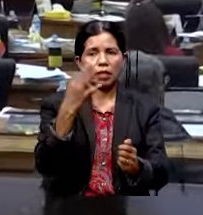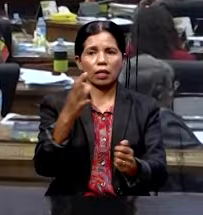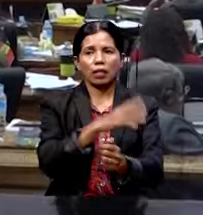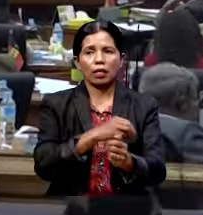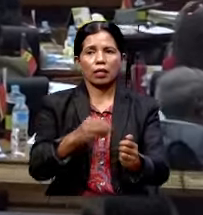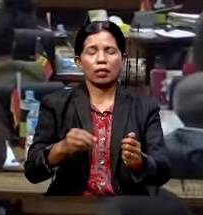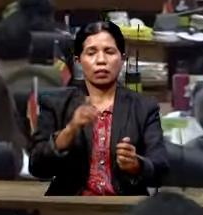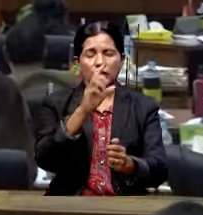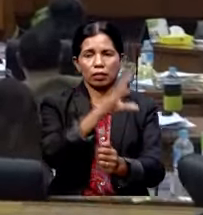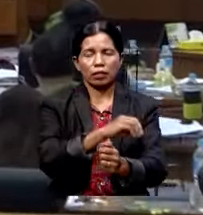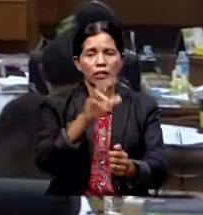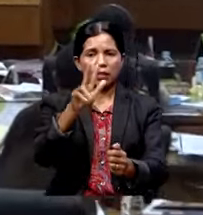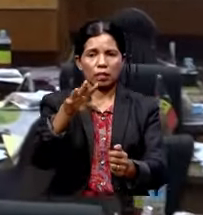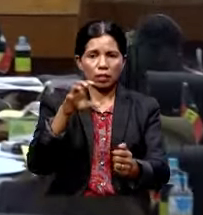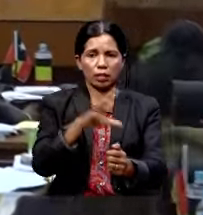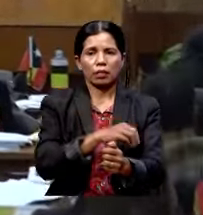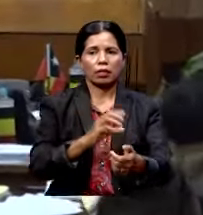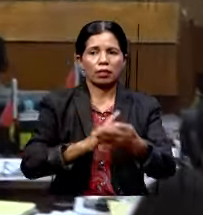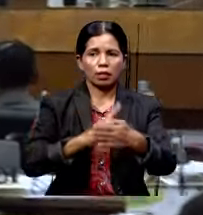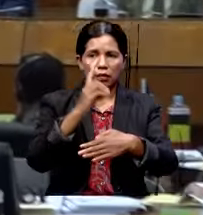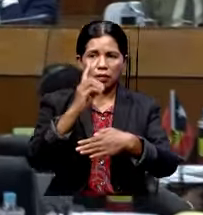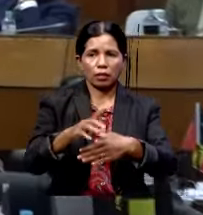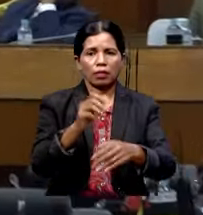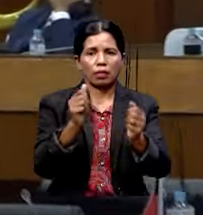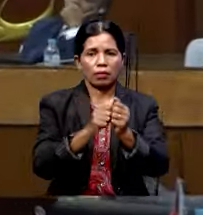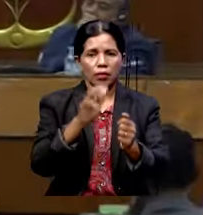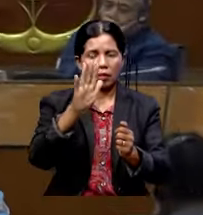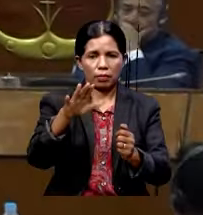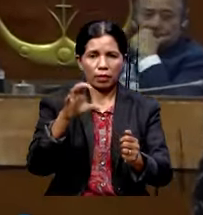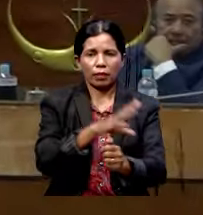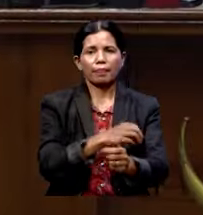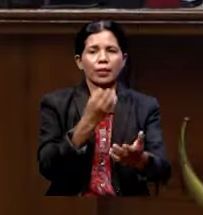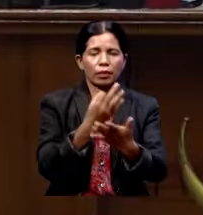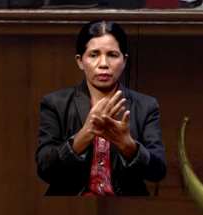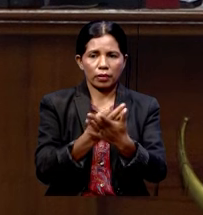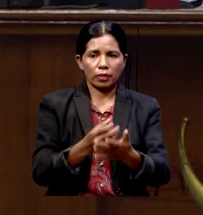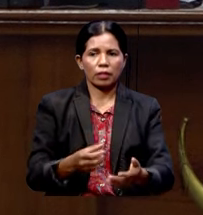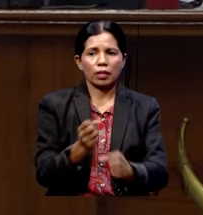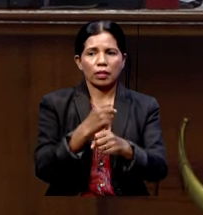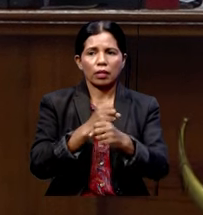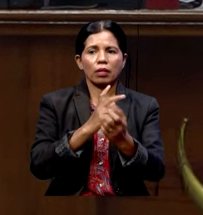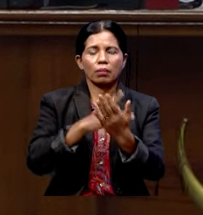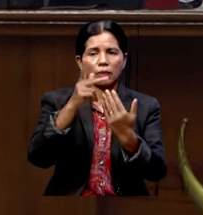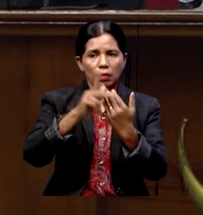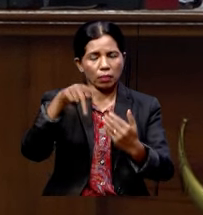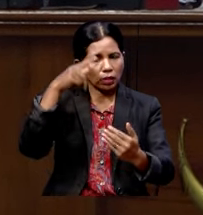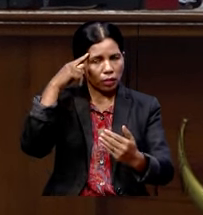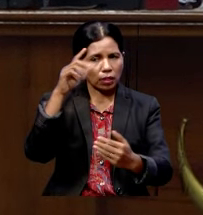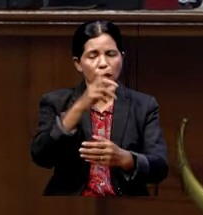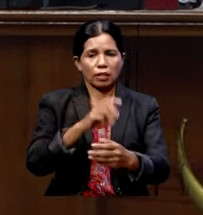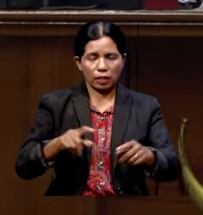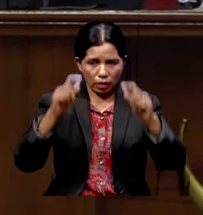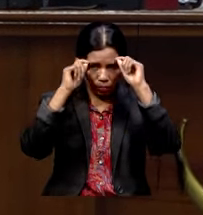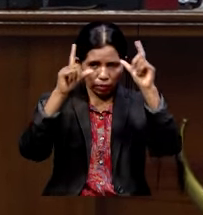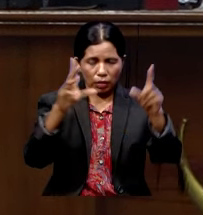menor Rihonrua Atos Tolo, no capital desenvolvimento Rihonrua Atos Lima. Orçamento né se financia programa política externa Timor-Leste